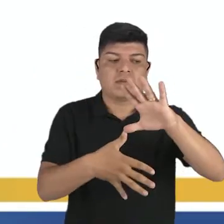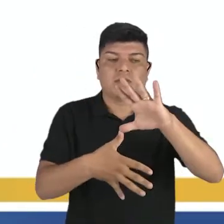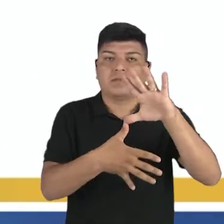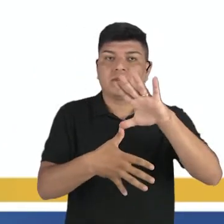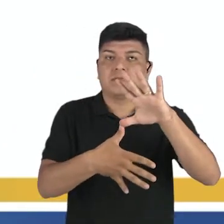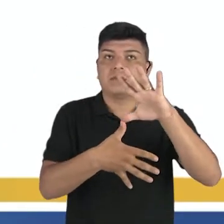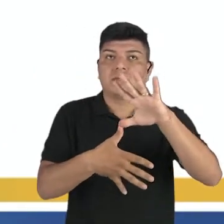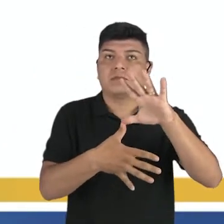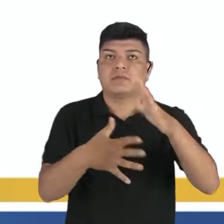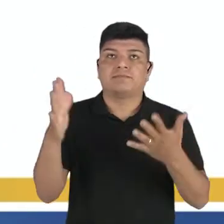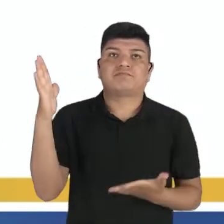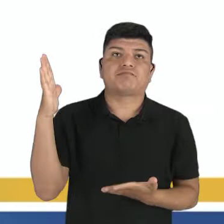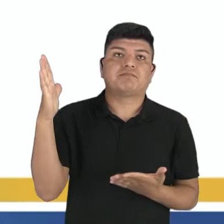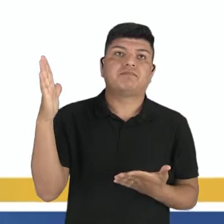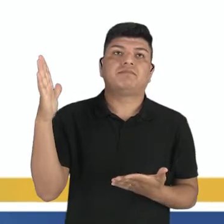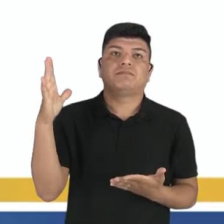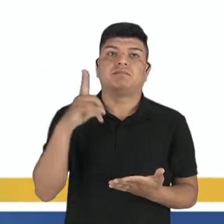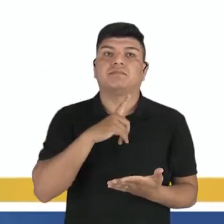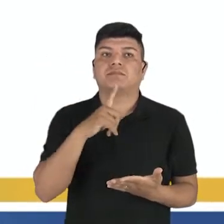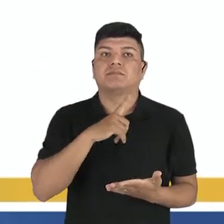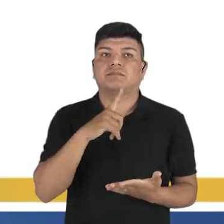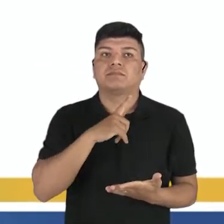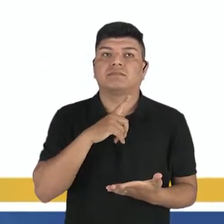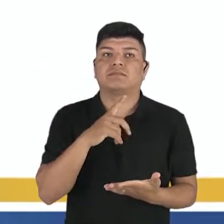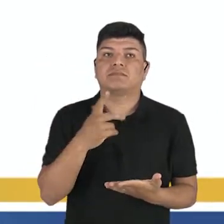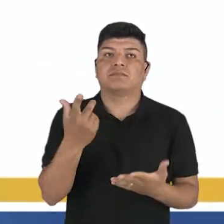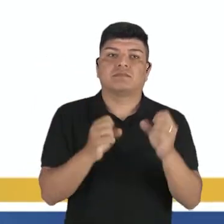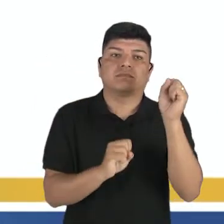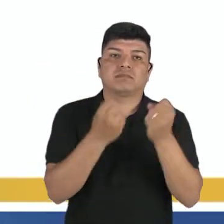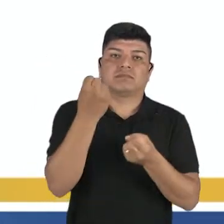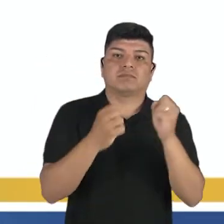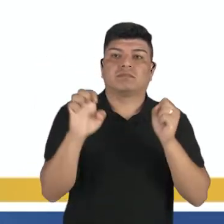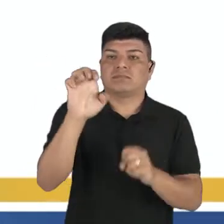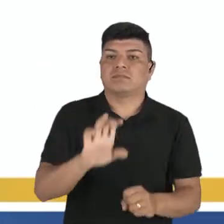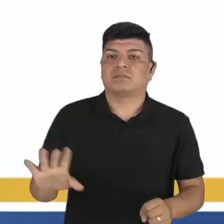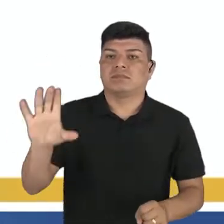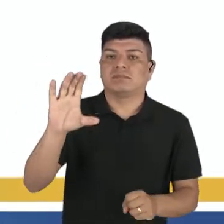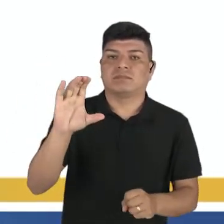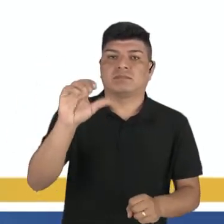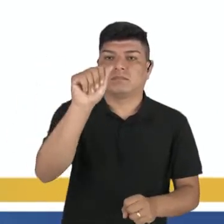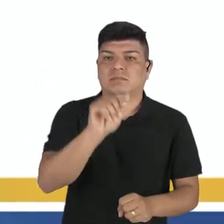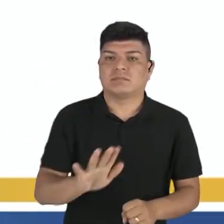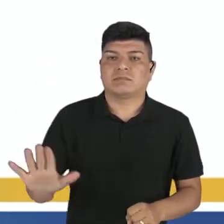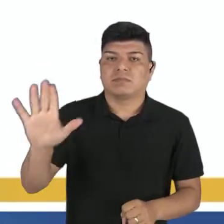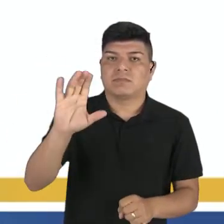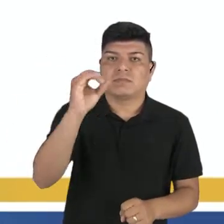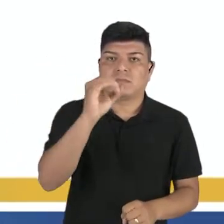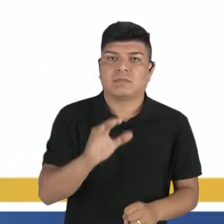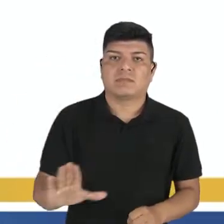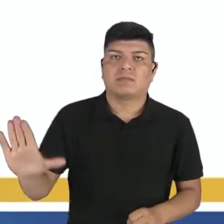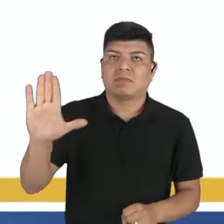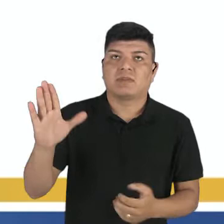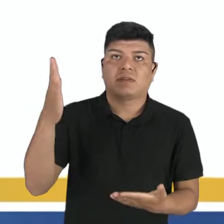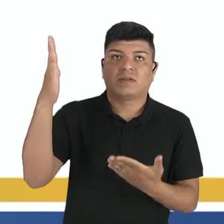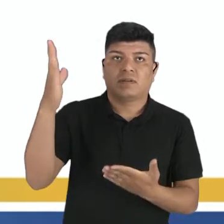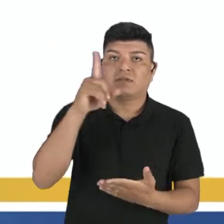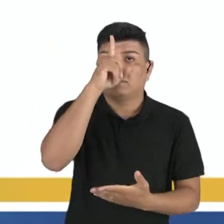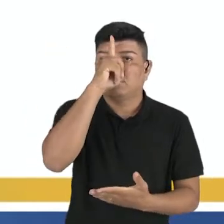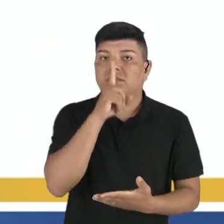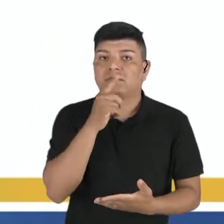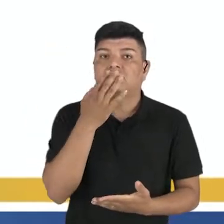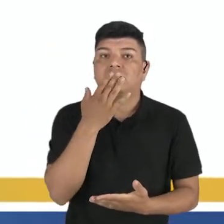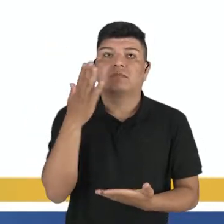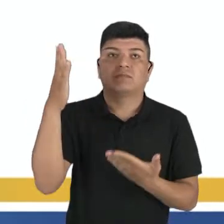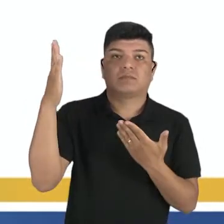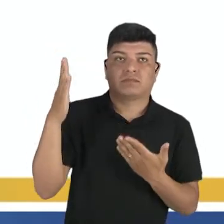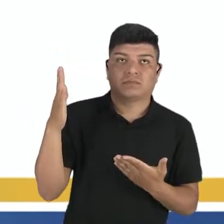trazendo para vocês, nós temos aí a industrialização na Europa, na Ásia e na Oceania. Essas partes que estão em